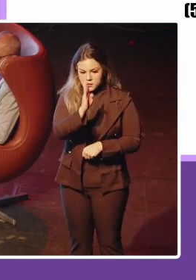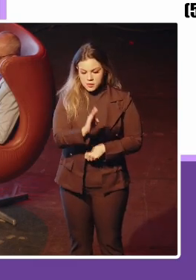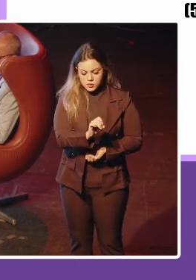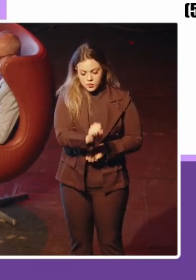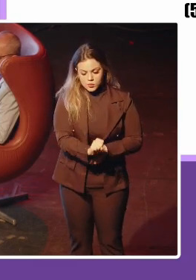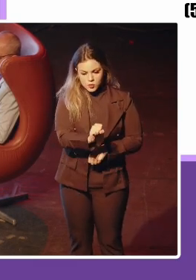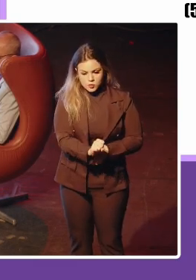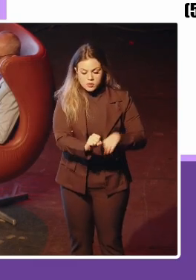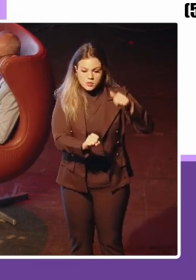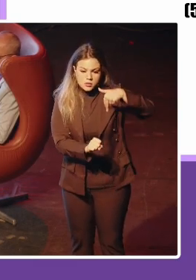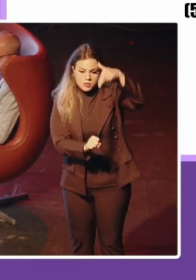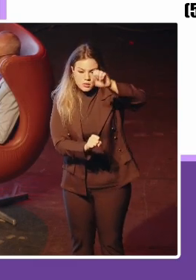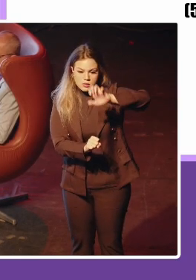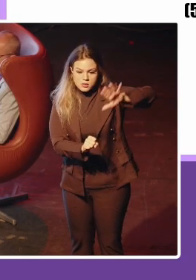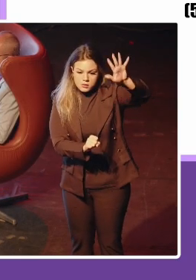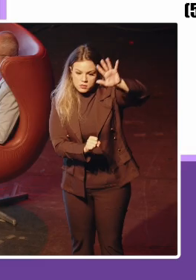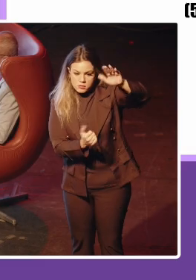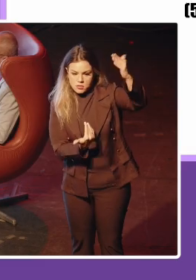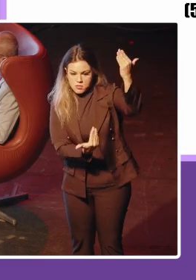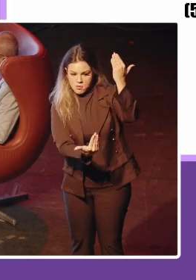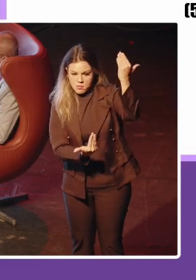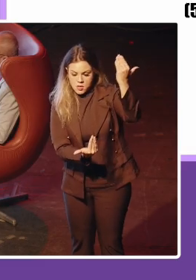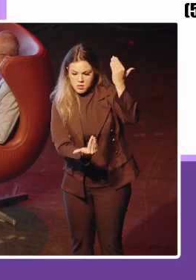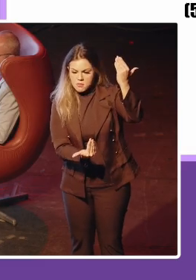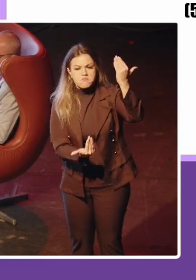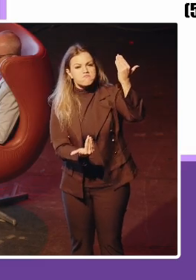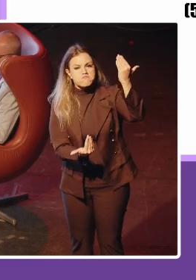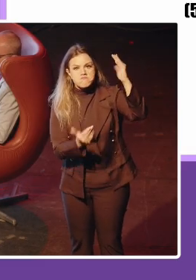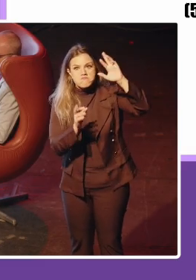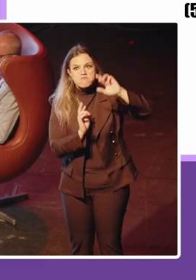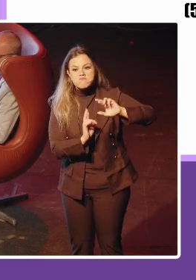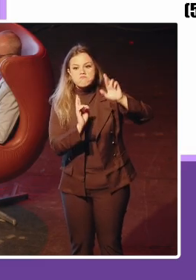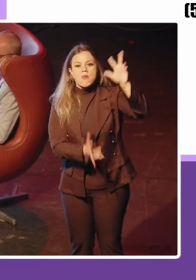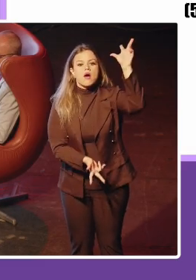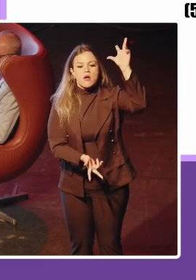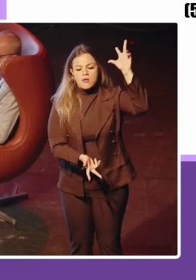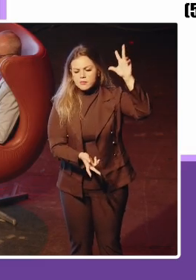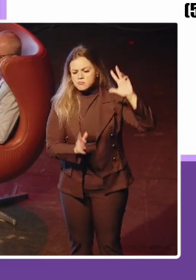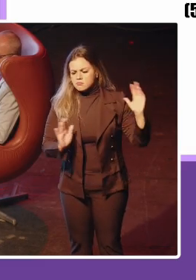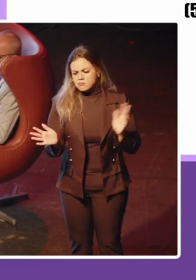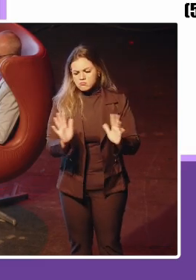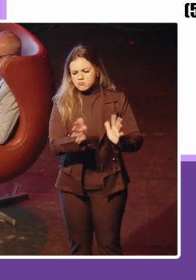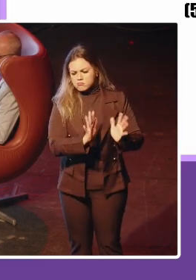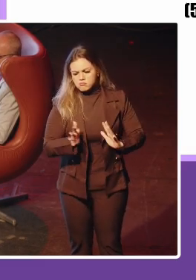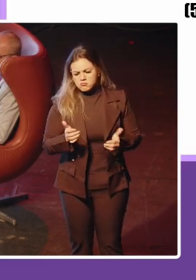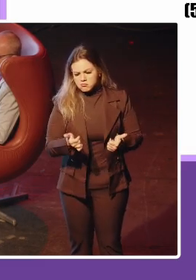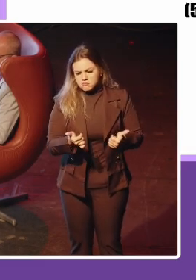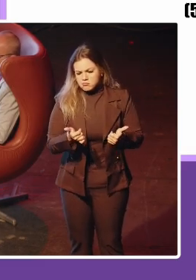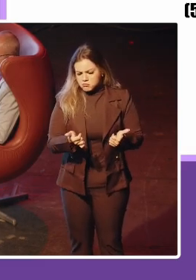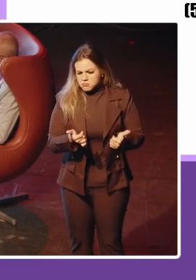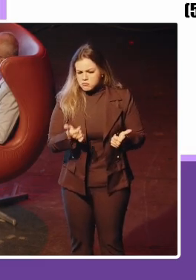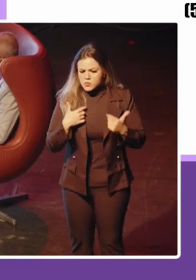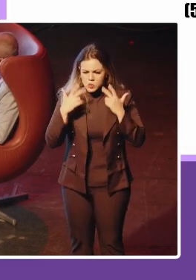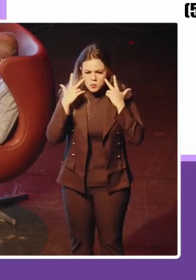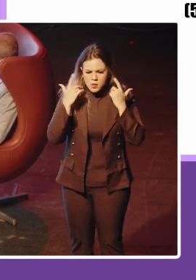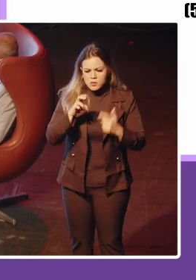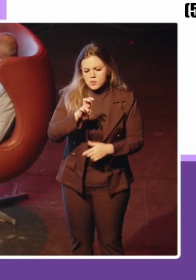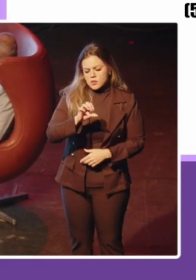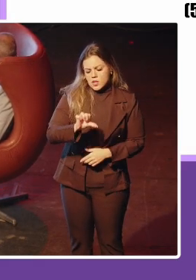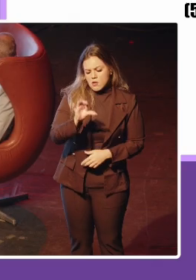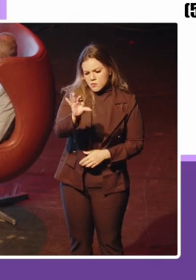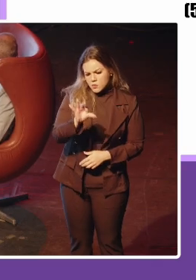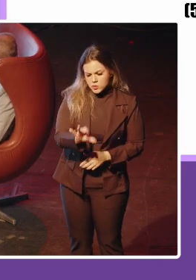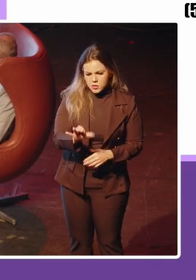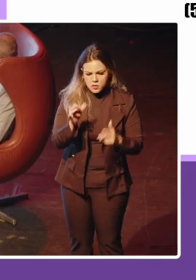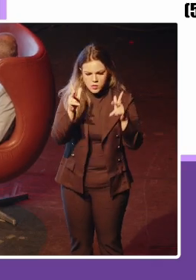as regiões norte, nordeste e centro-oeste. Nós não encontramos uma diferença de potencial de prevenção entre as duas ficam por volta de